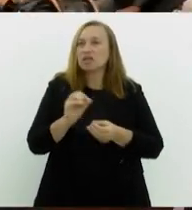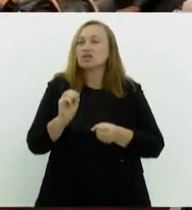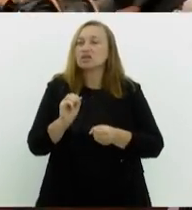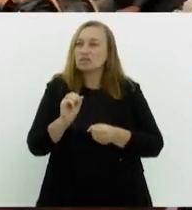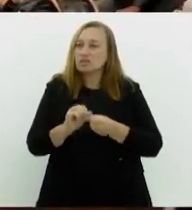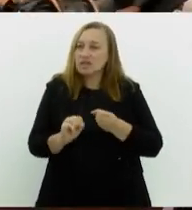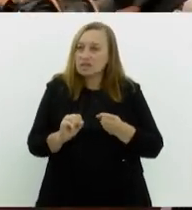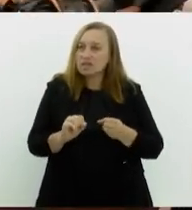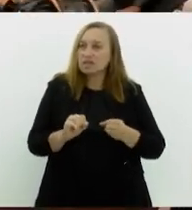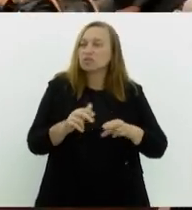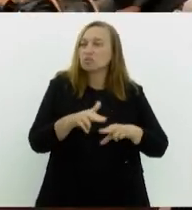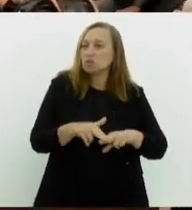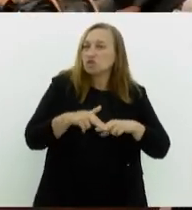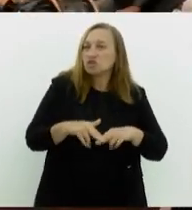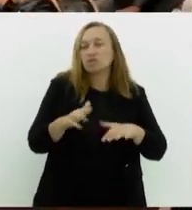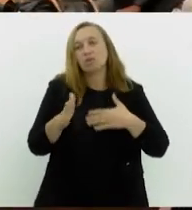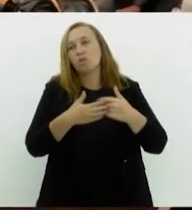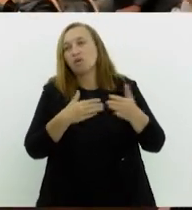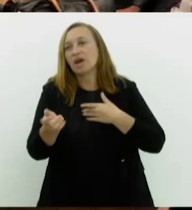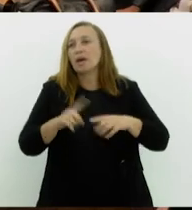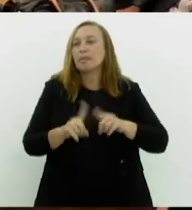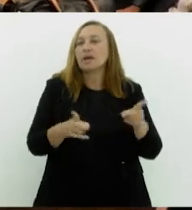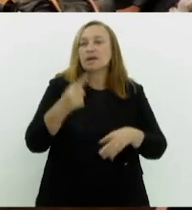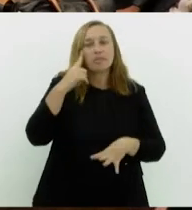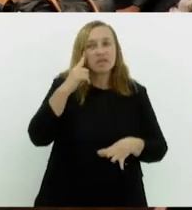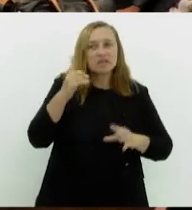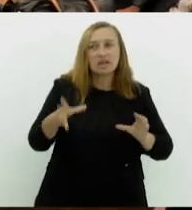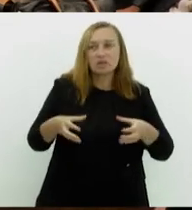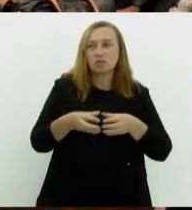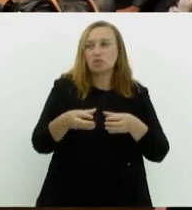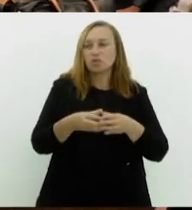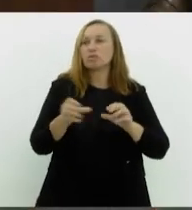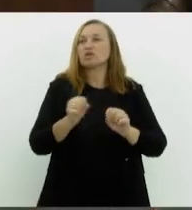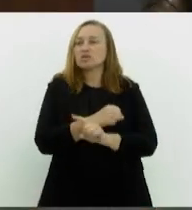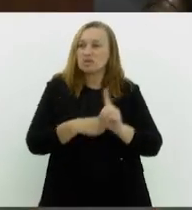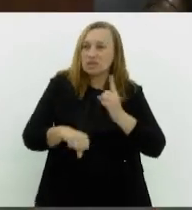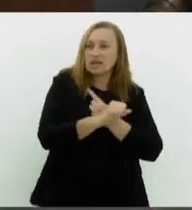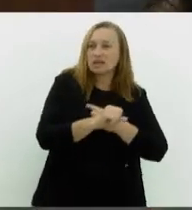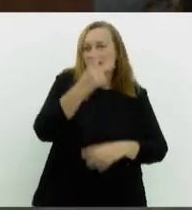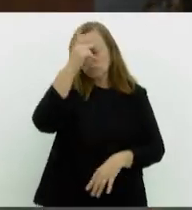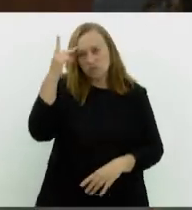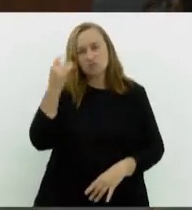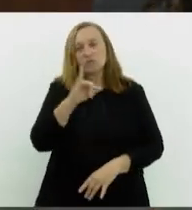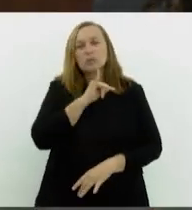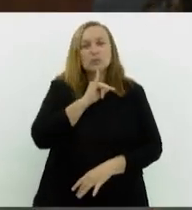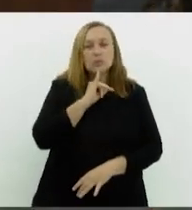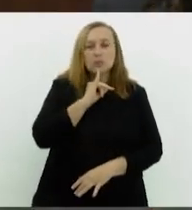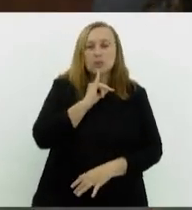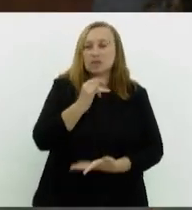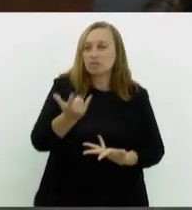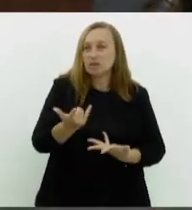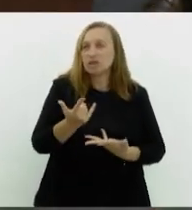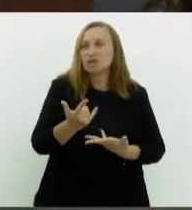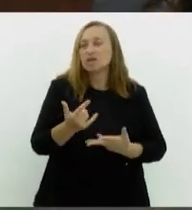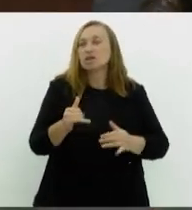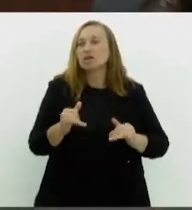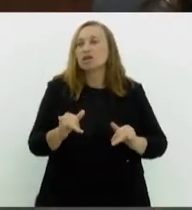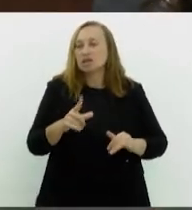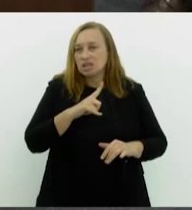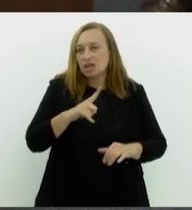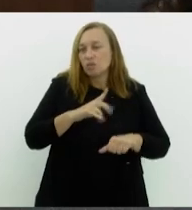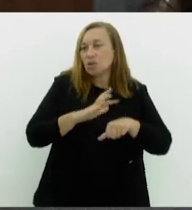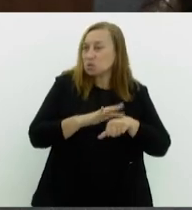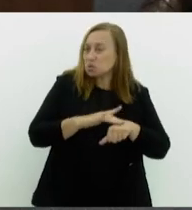intuito, mas estão fazendo algo que é para a coletividade, para a sociedade, para aquelas pessoas que, infelizmente, são vítimas dessa doença, que é uma